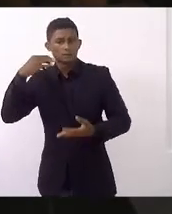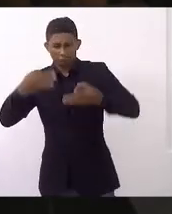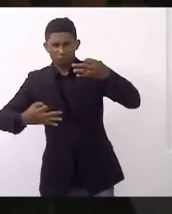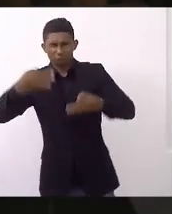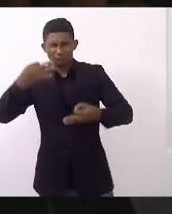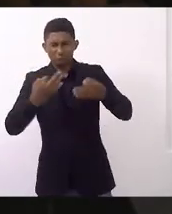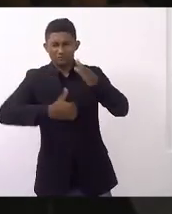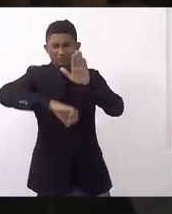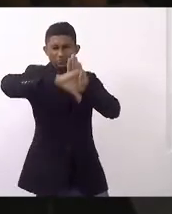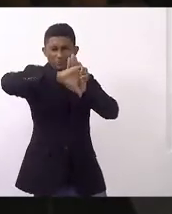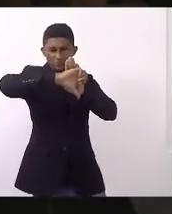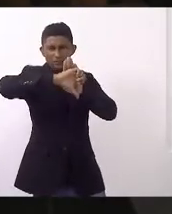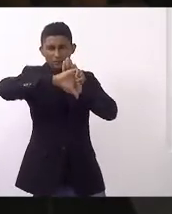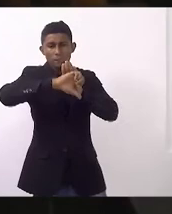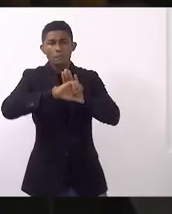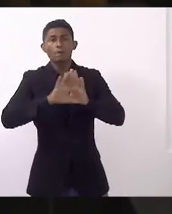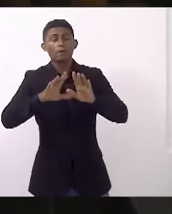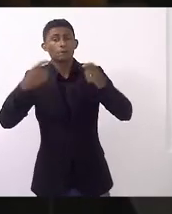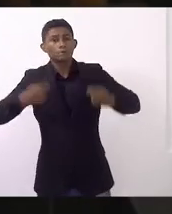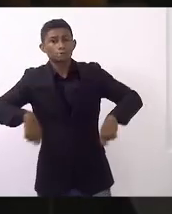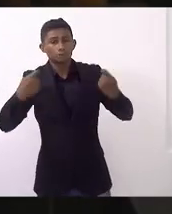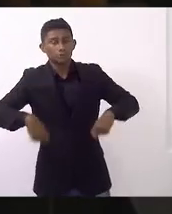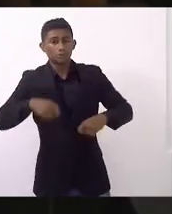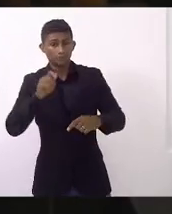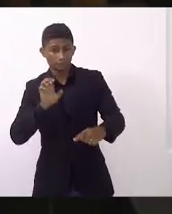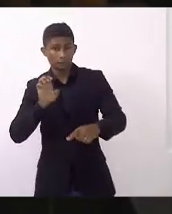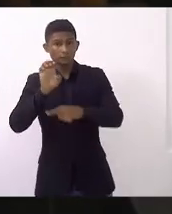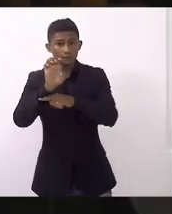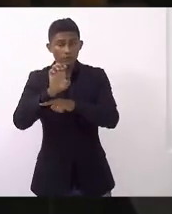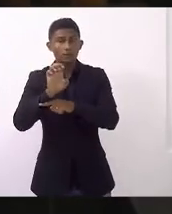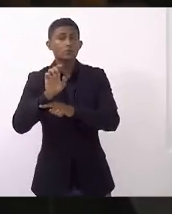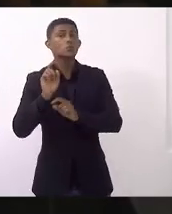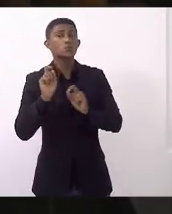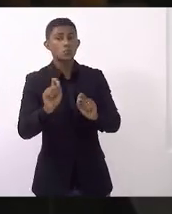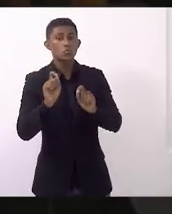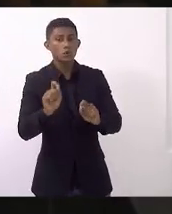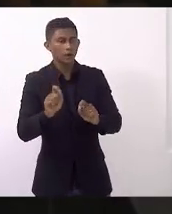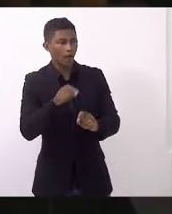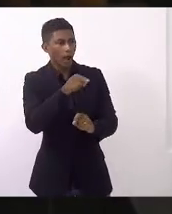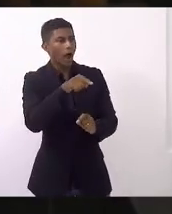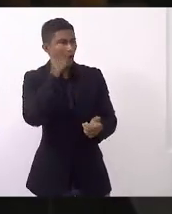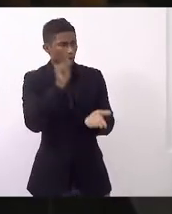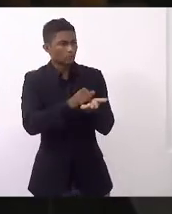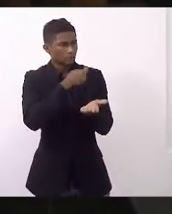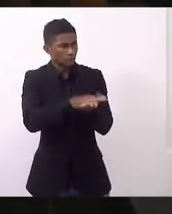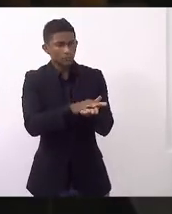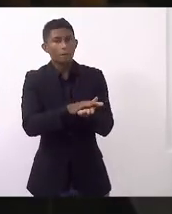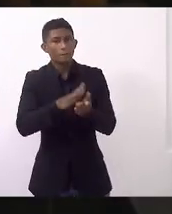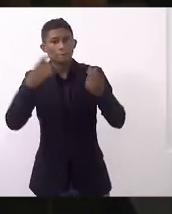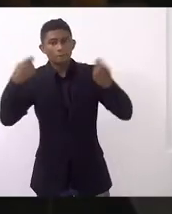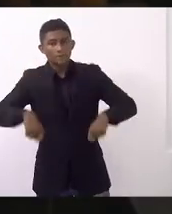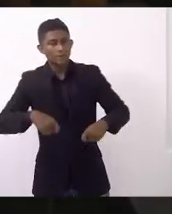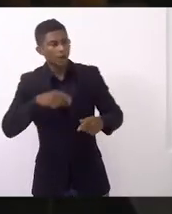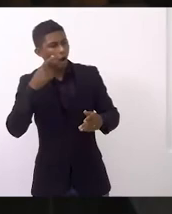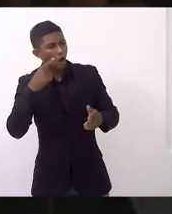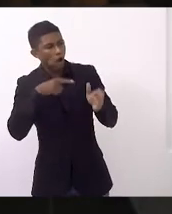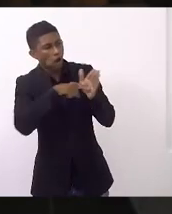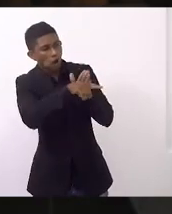se o Estado ele não comprova um lastro probatório mínimo daquela acusação. Trazer isso para o